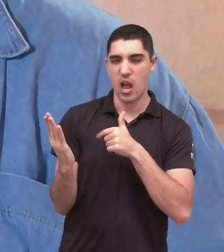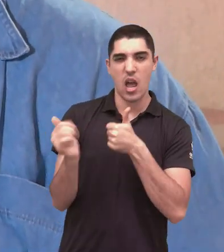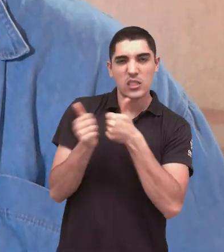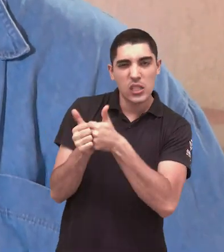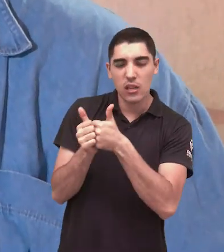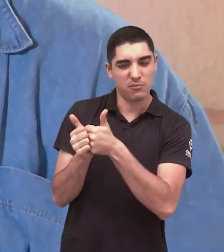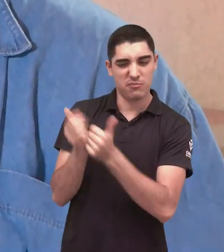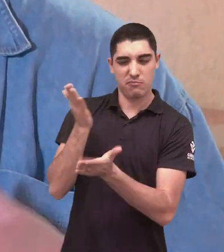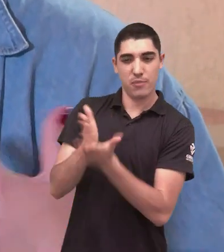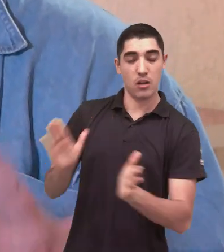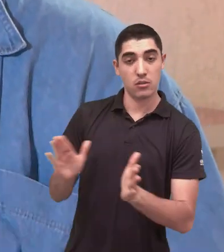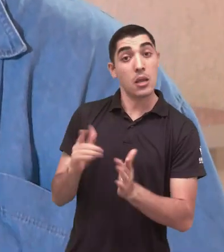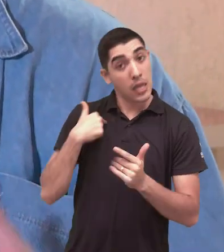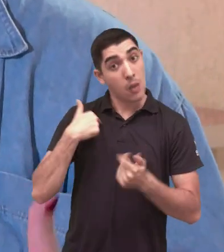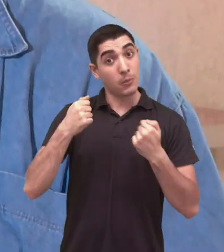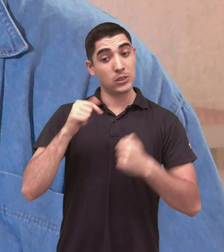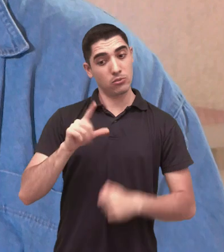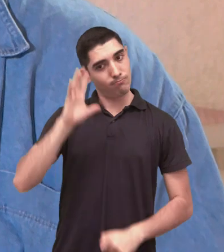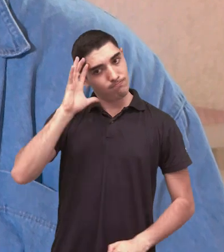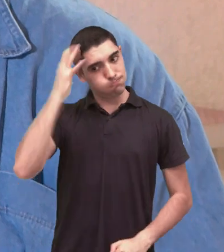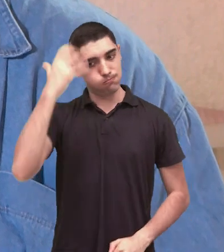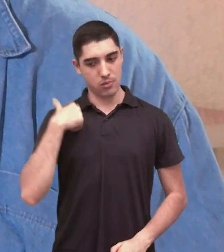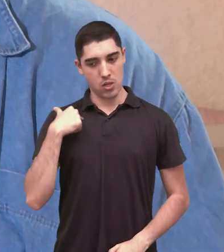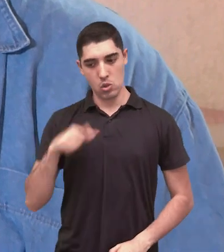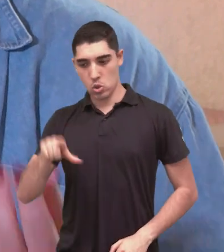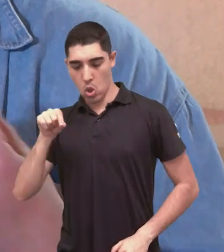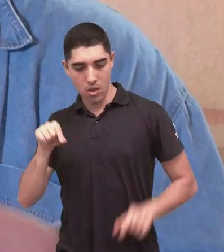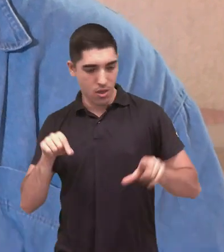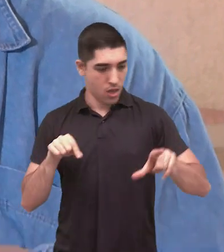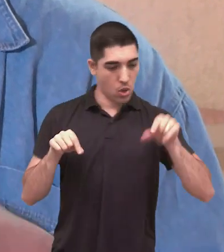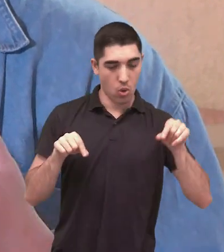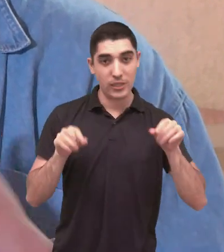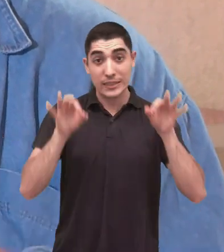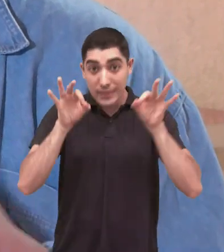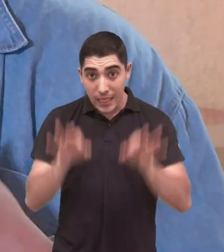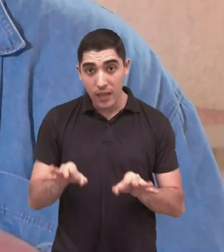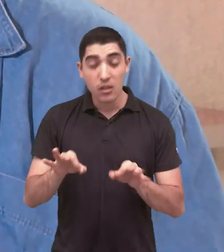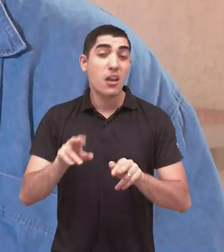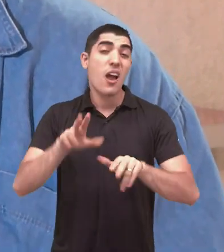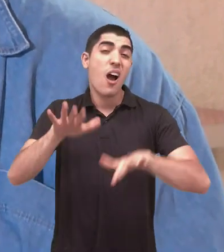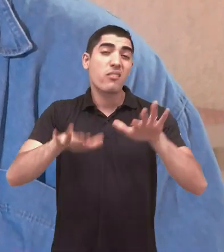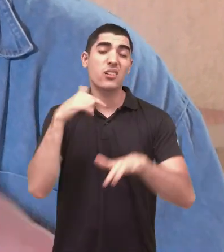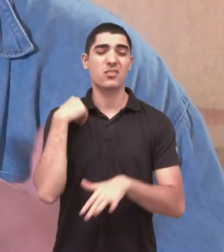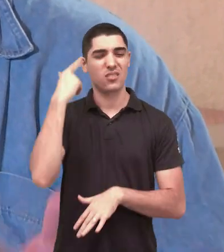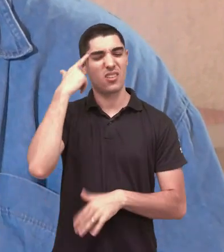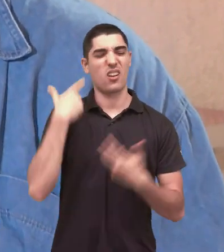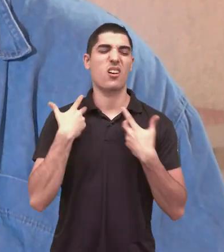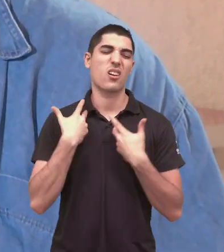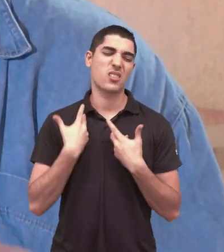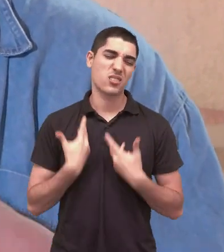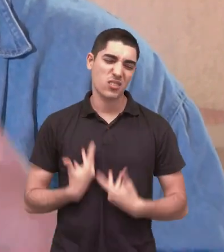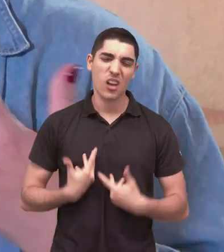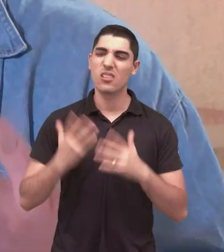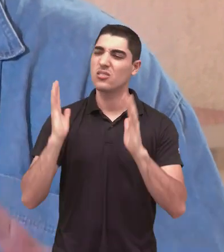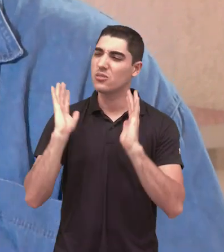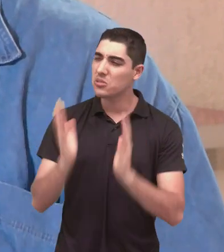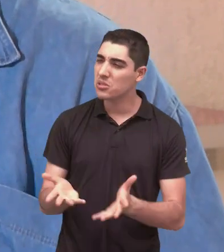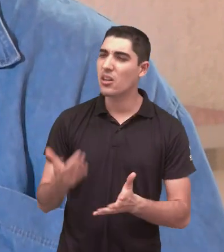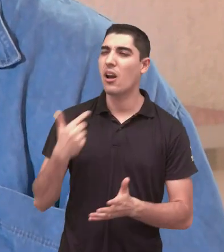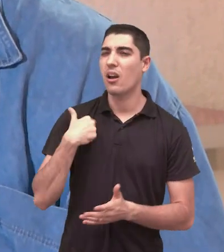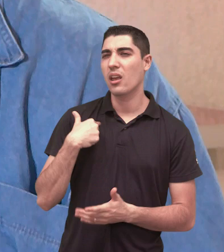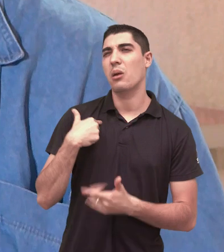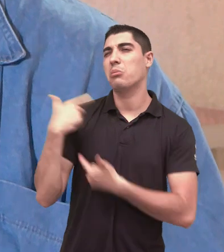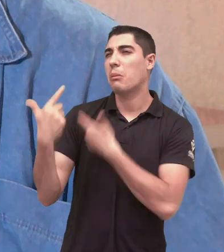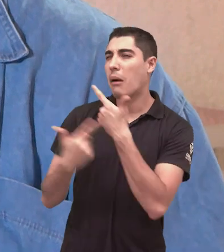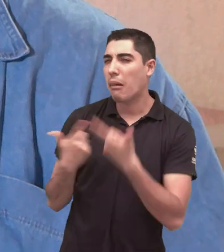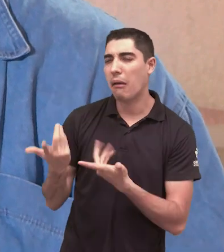eu deixo de seguir. A gente precisa desse tipo de escolha e aí a gente acaba não fazendo isso pelo cansaço, porque a gente já tem que fazer milhões